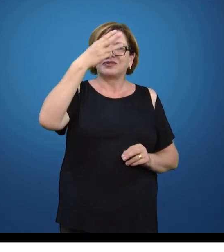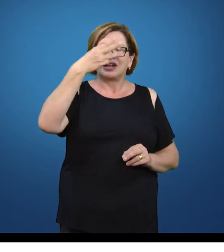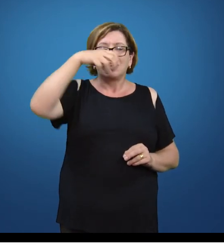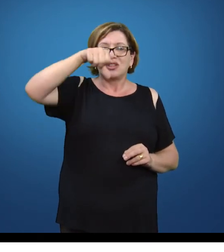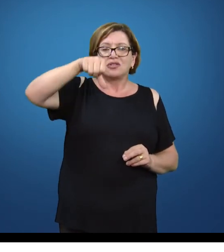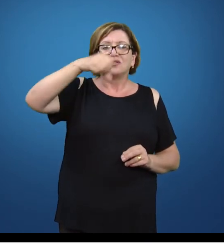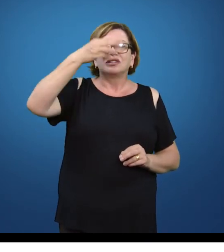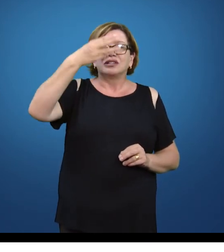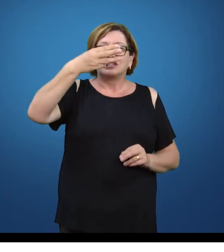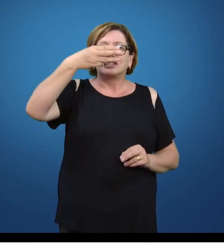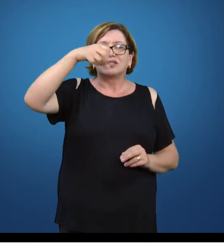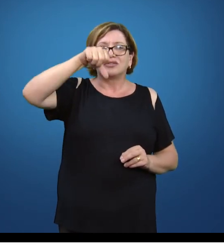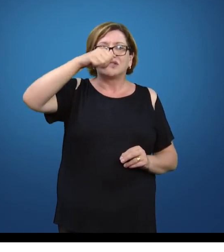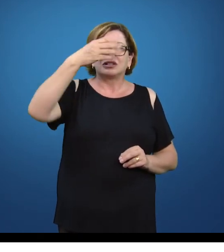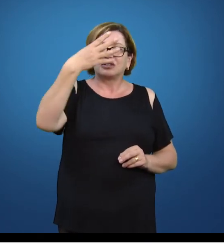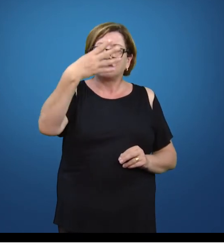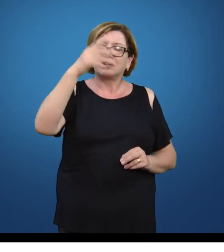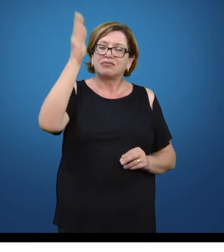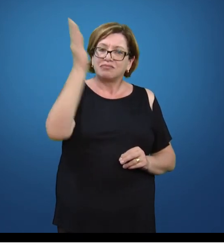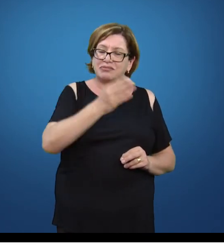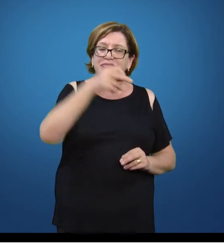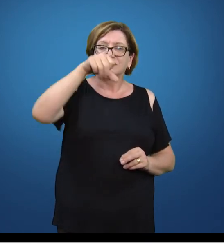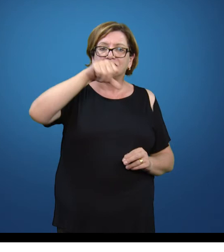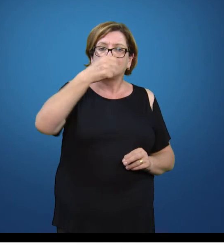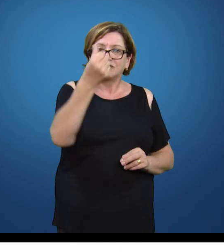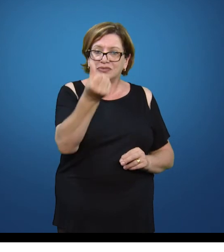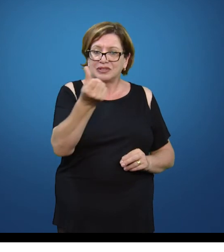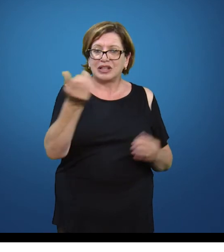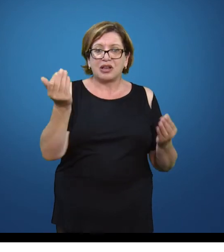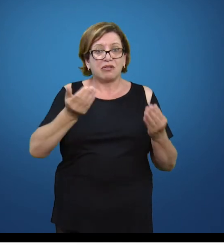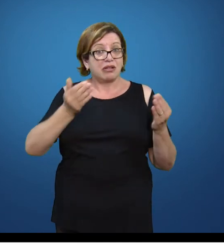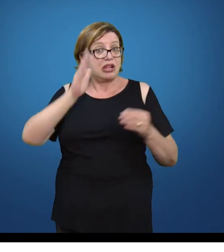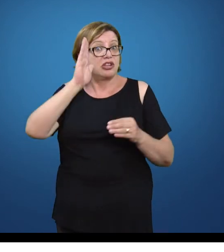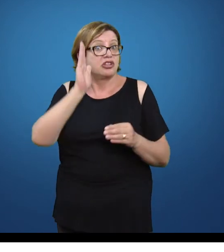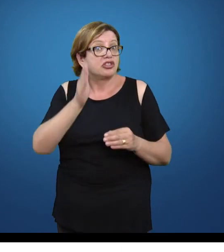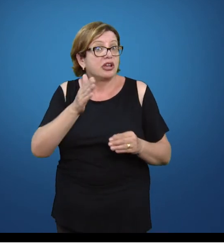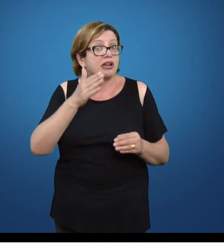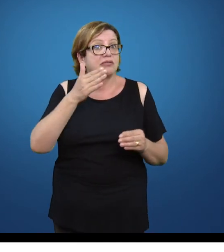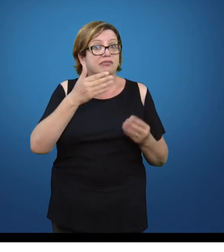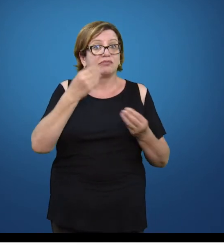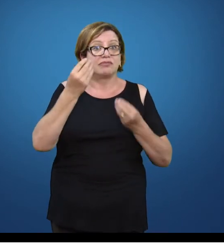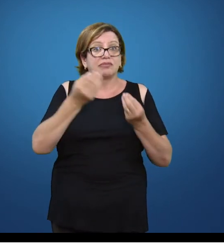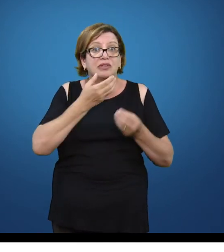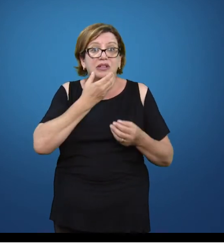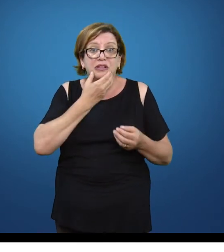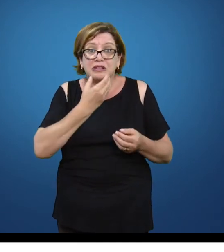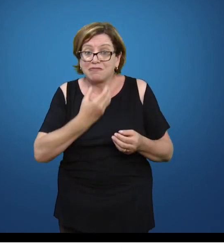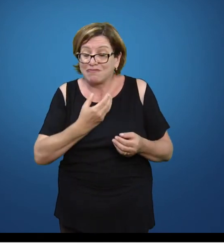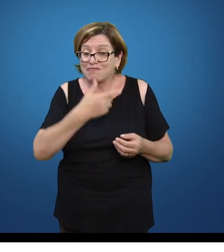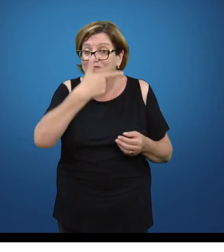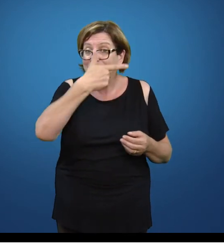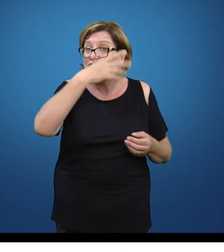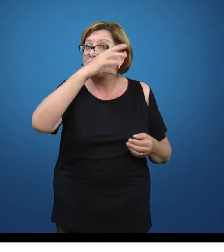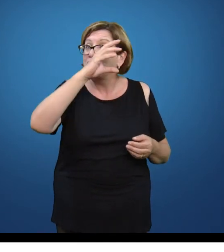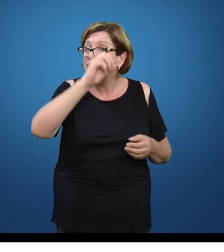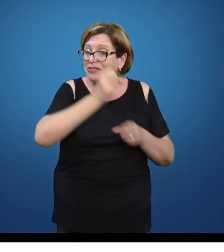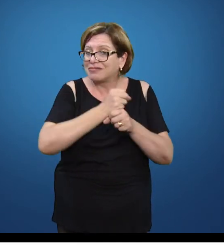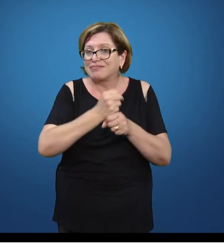9394/96, muito embora que ela está completando agora em dezembro 20 anos, né,